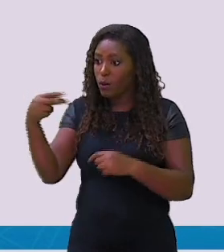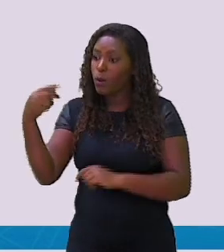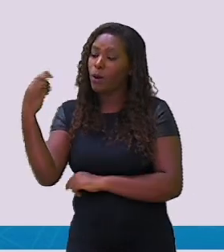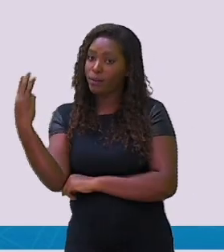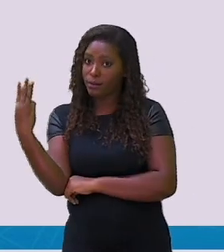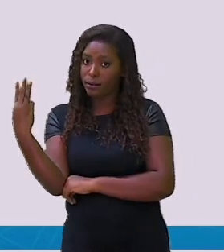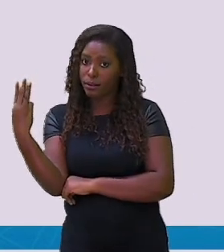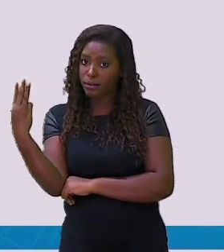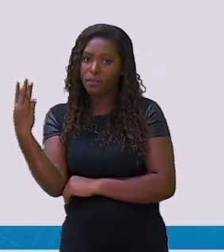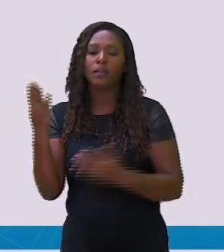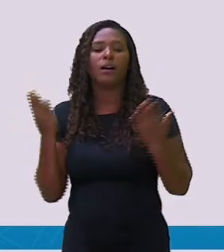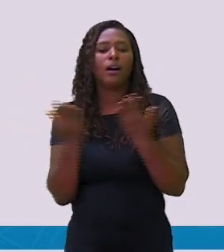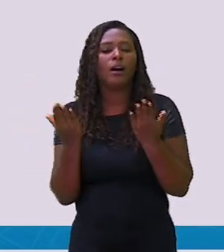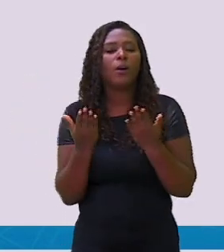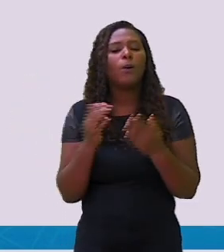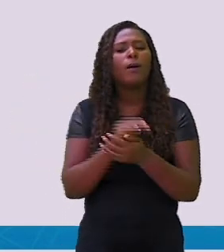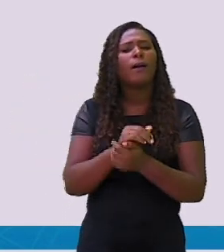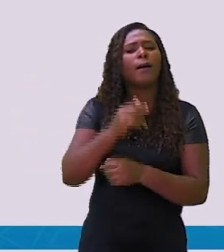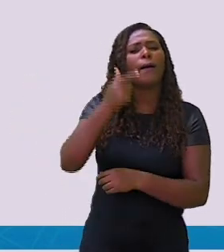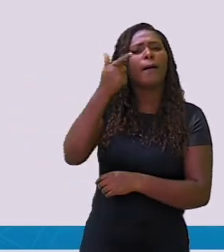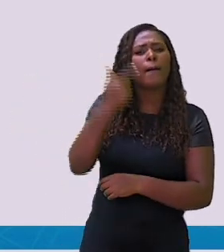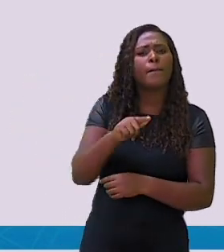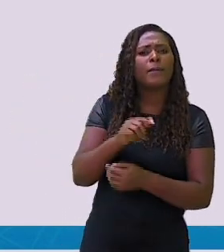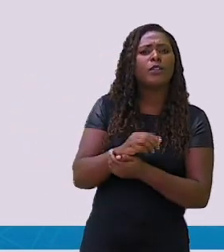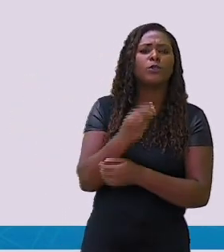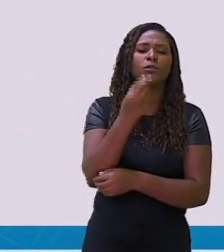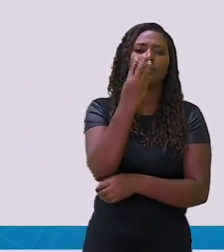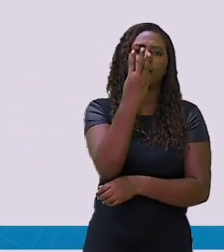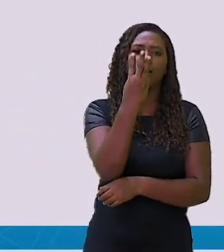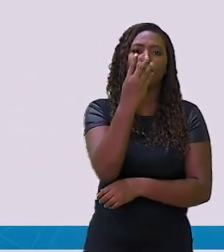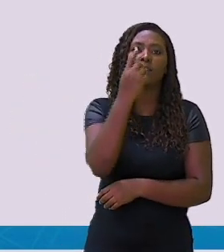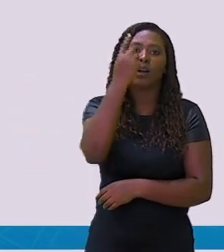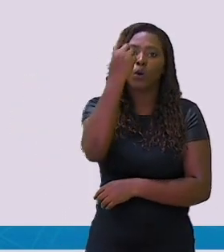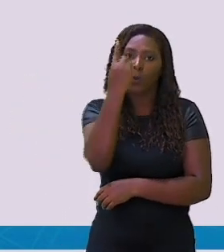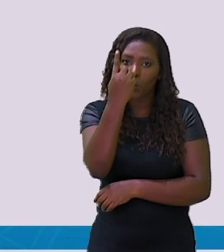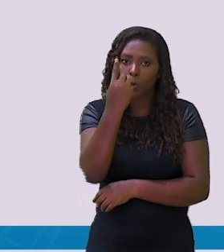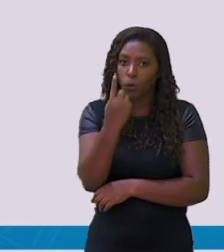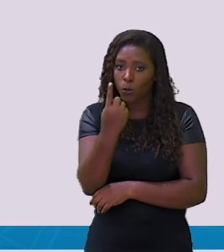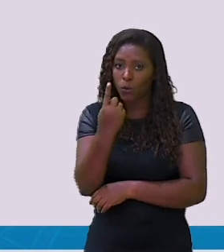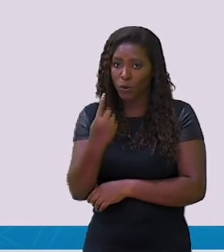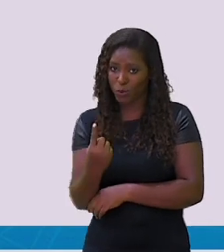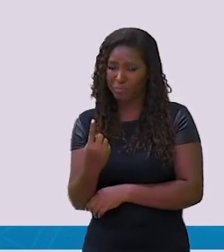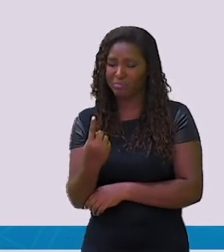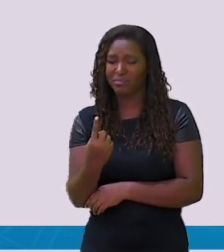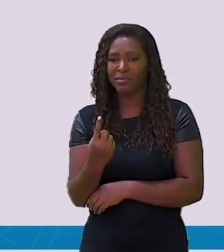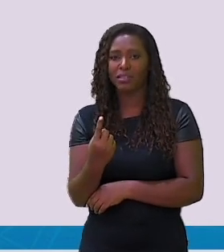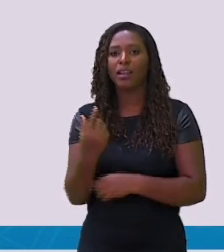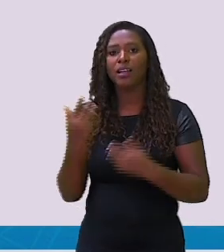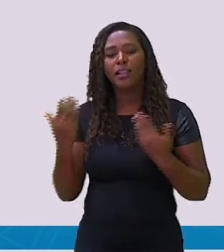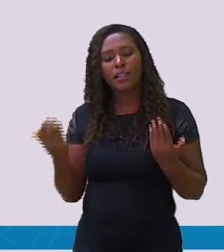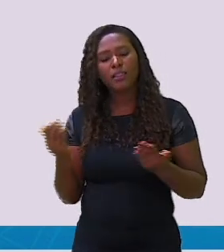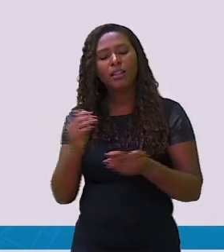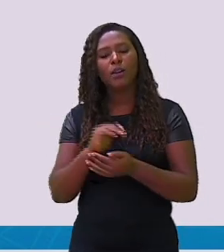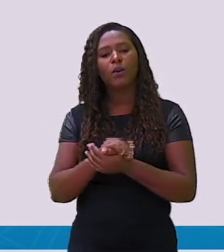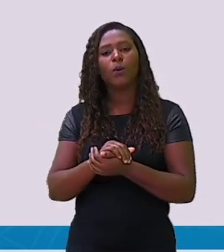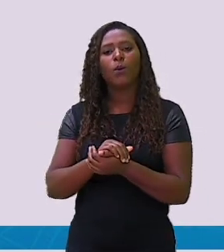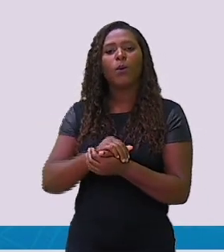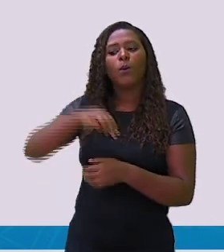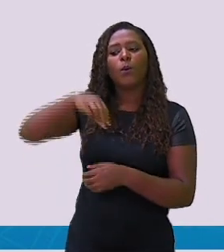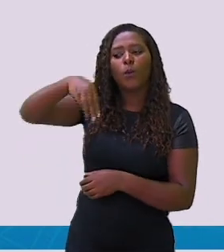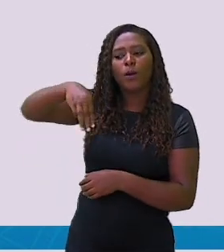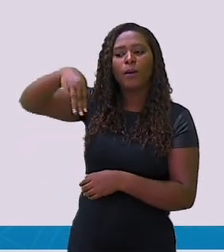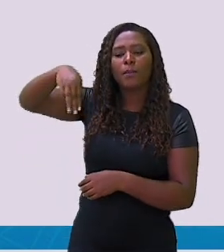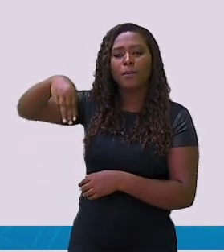por três vai dar um e um Então olha qual que é o mínimo múltiplo comum